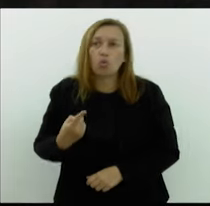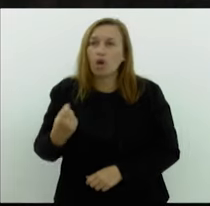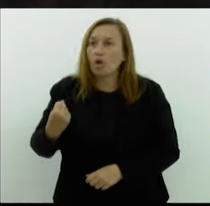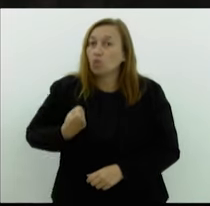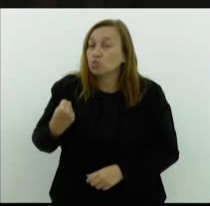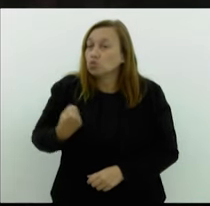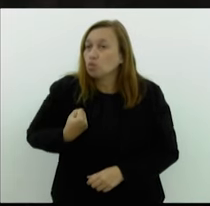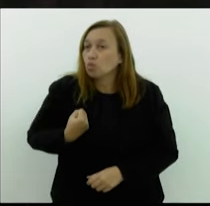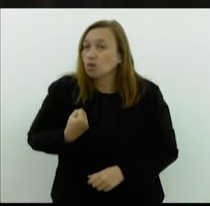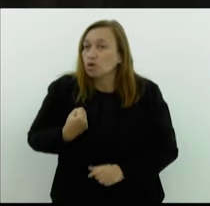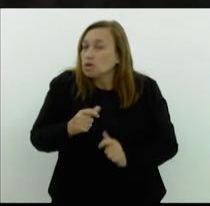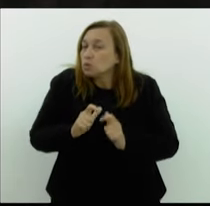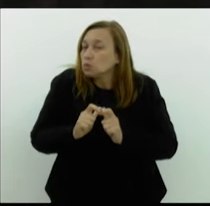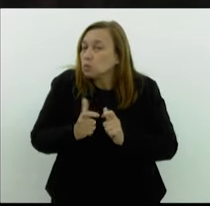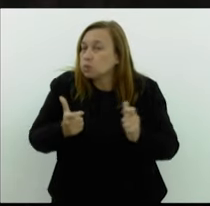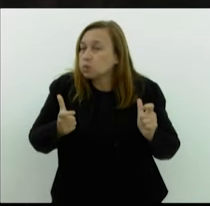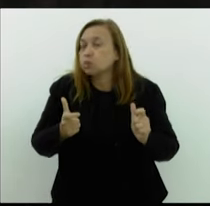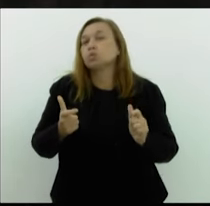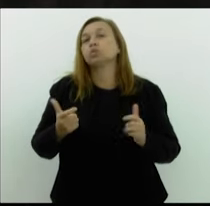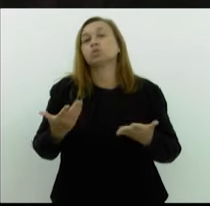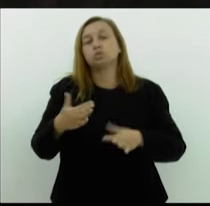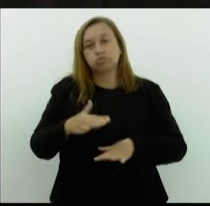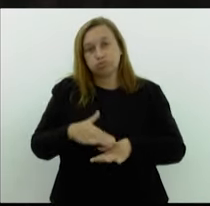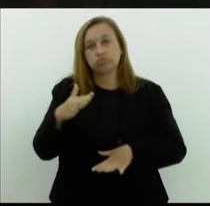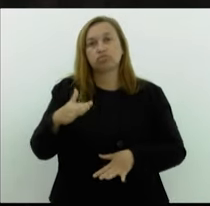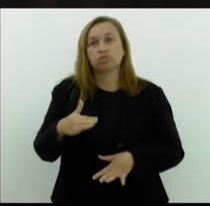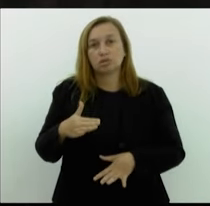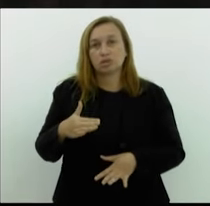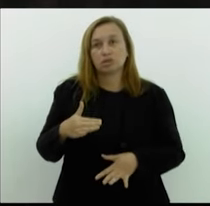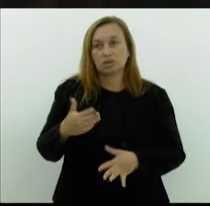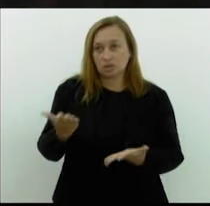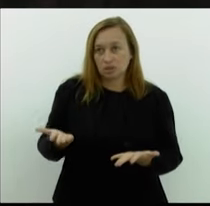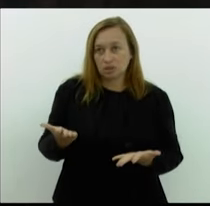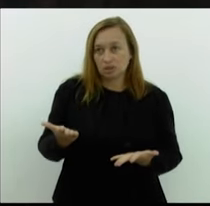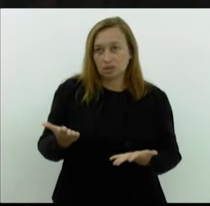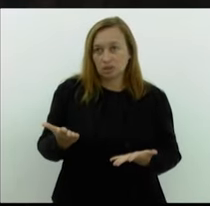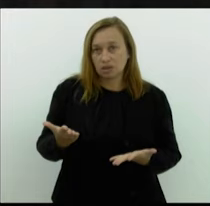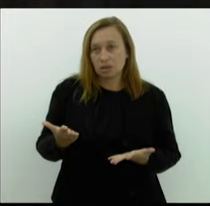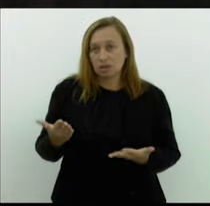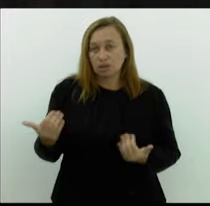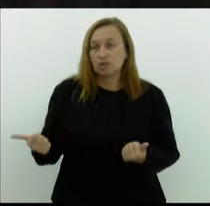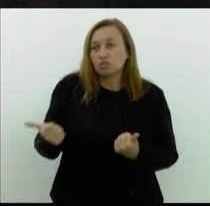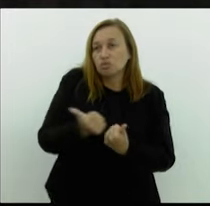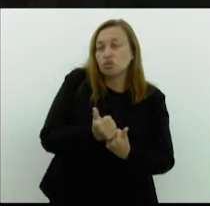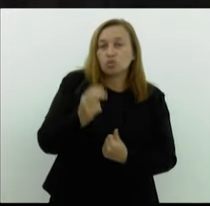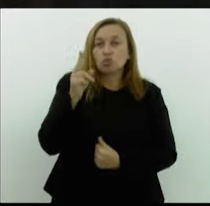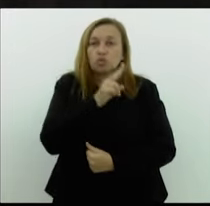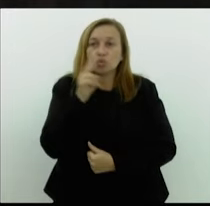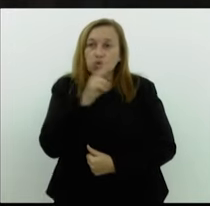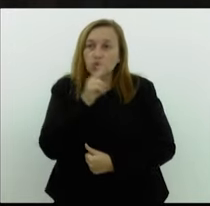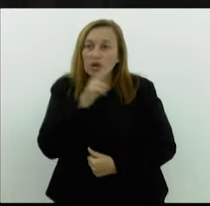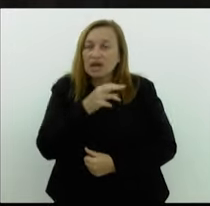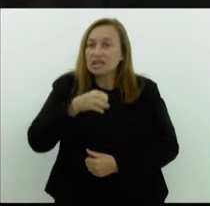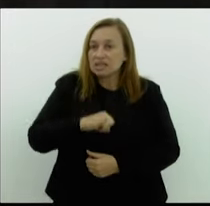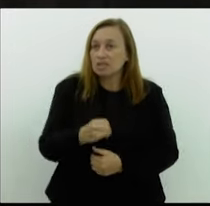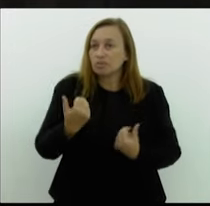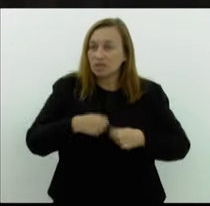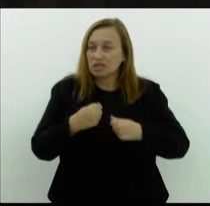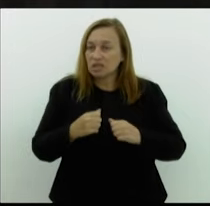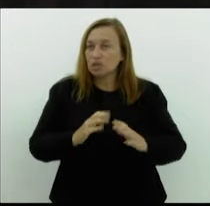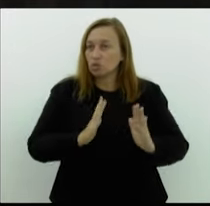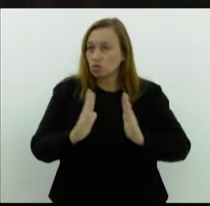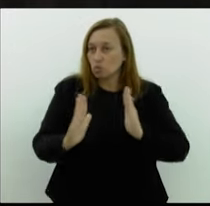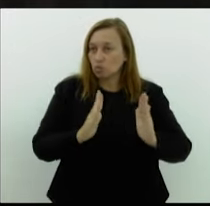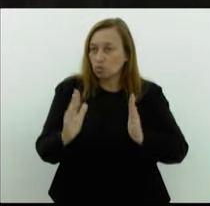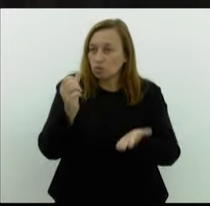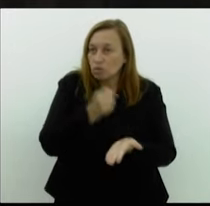possante demais para cobrir emergência. Se eu tenho que contratar temporário em